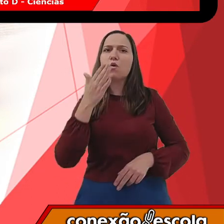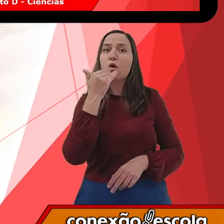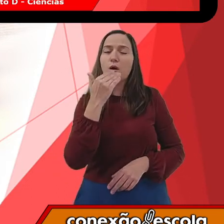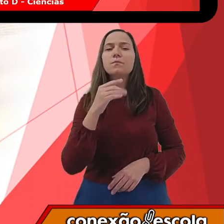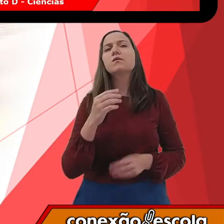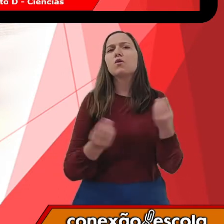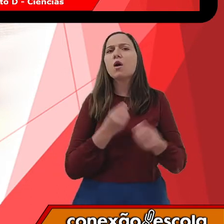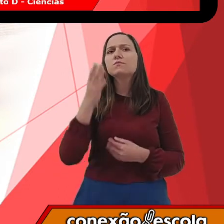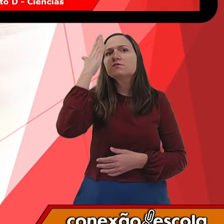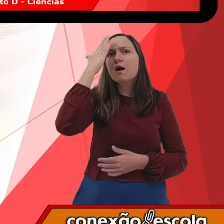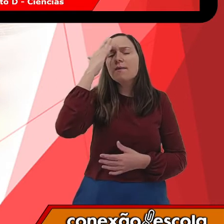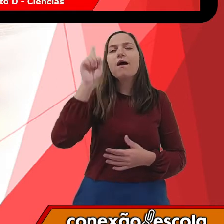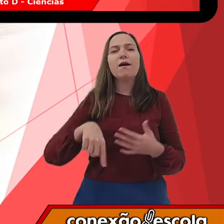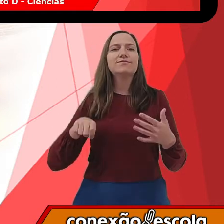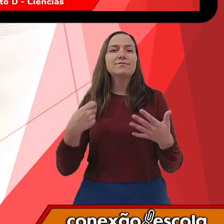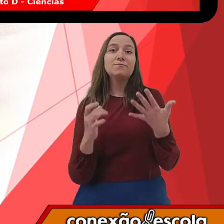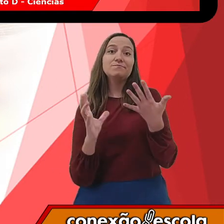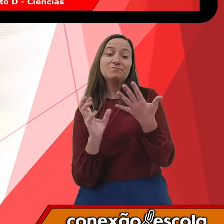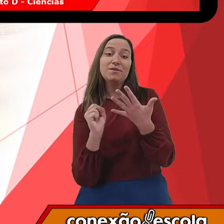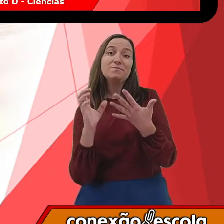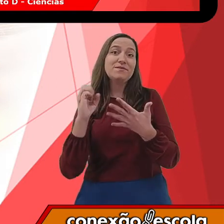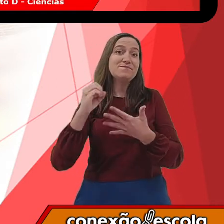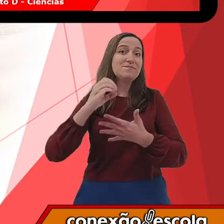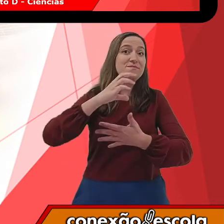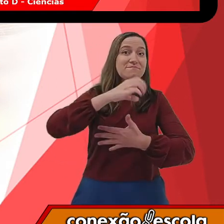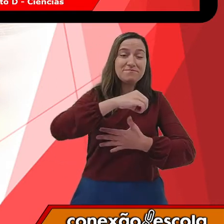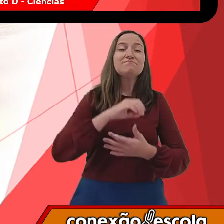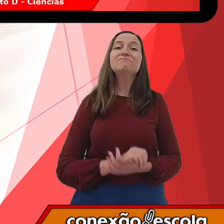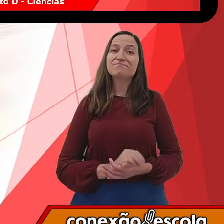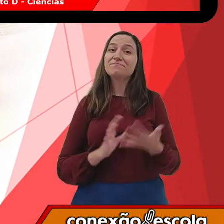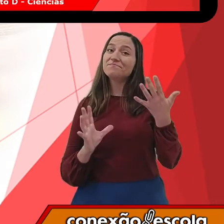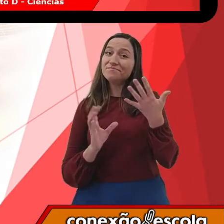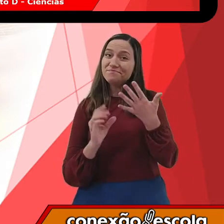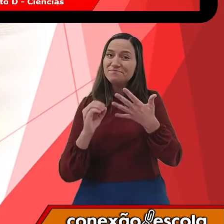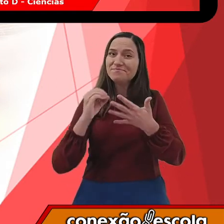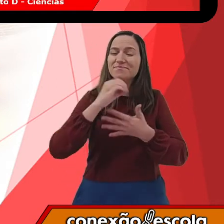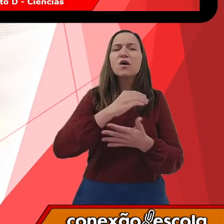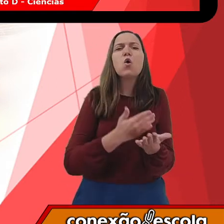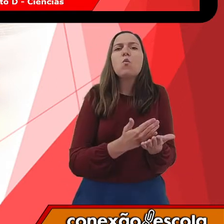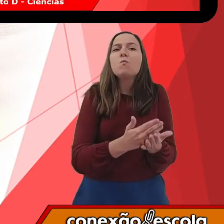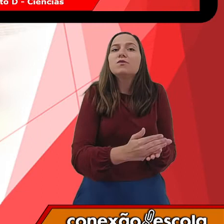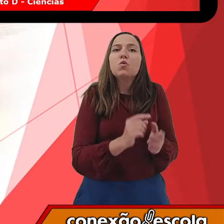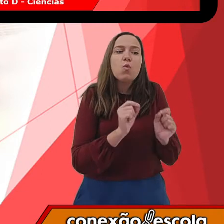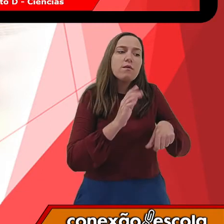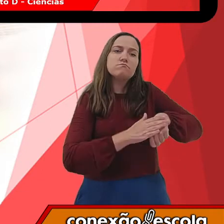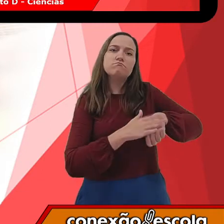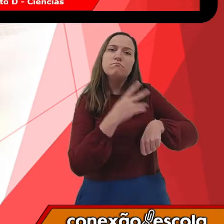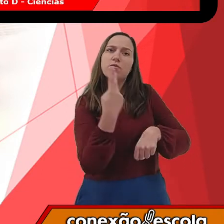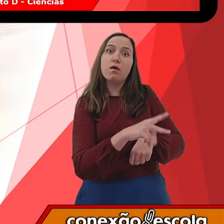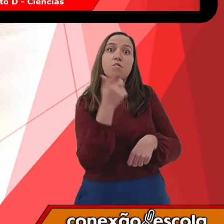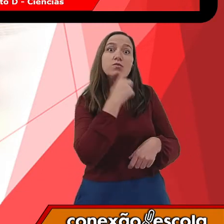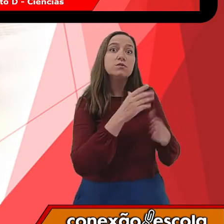é chamada de cadeia alimentar. Uma cadeia alimentar sempre começa com um ser vivo que produz o seu próprio